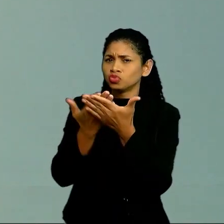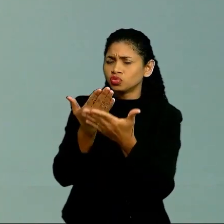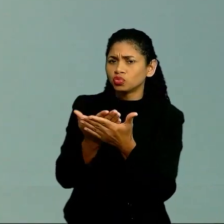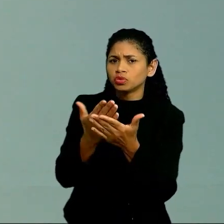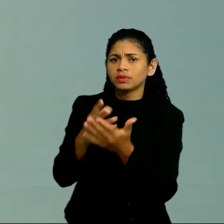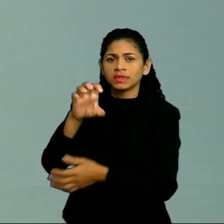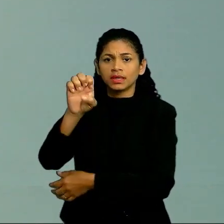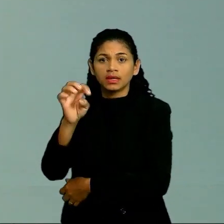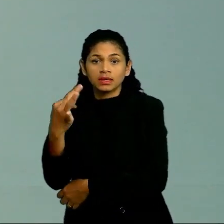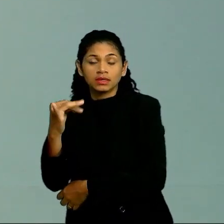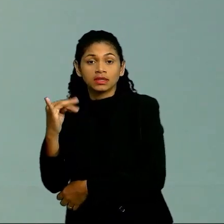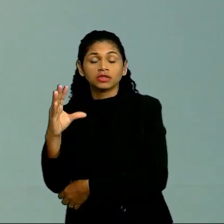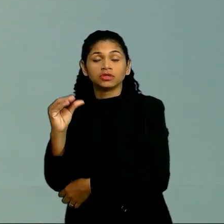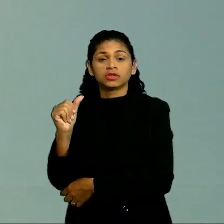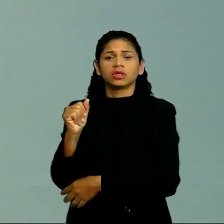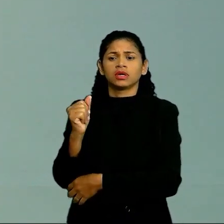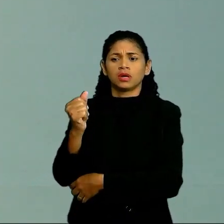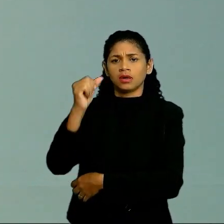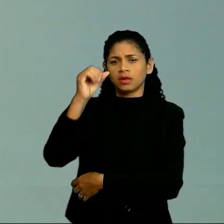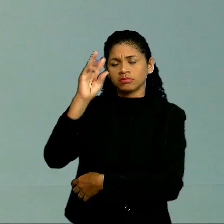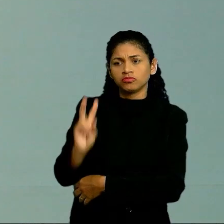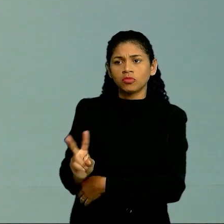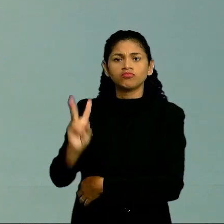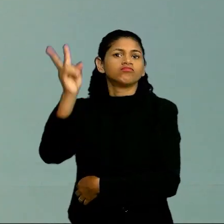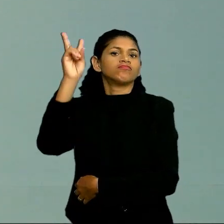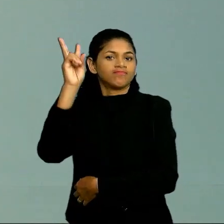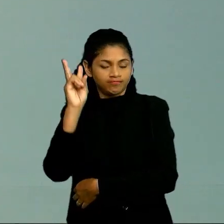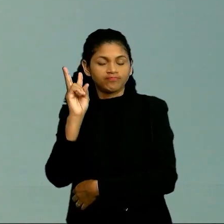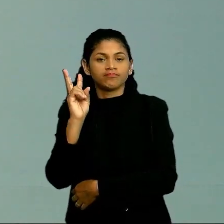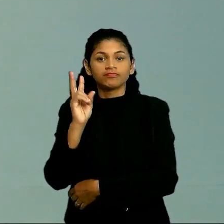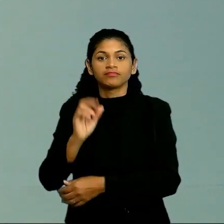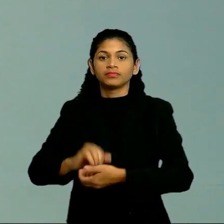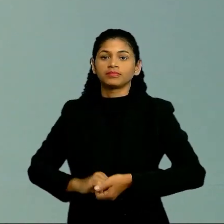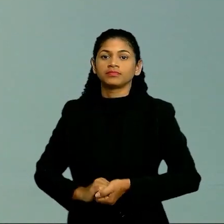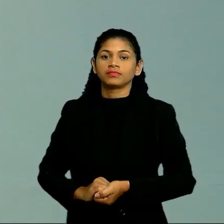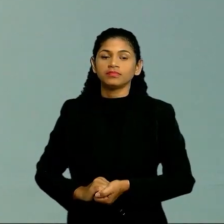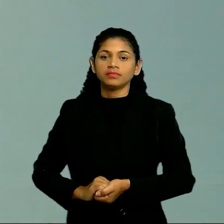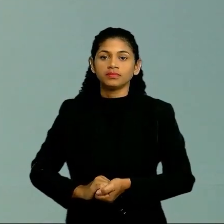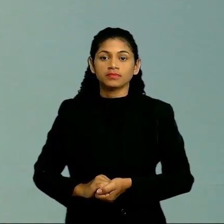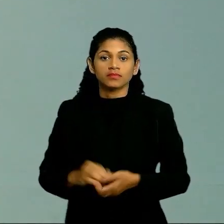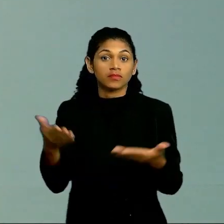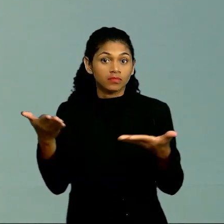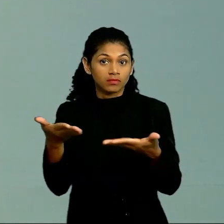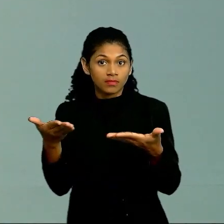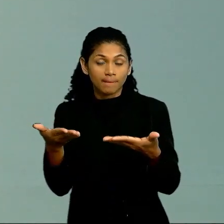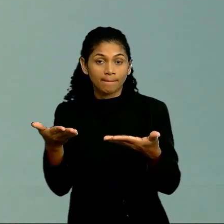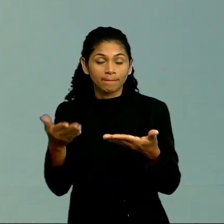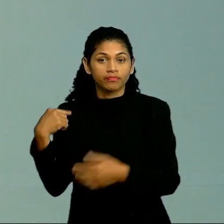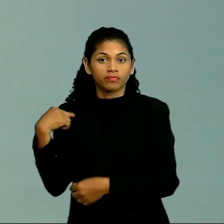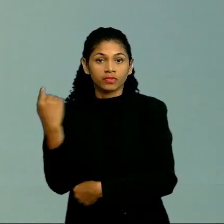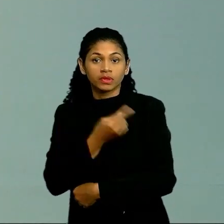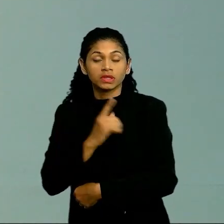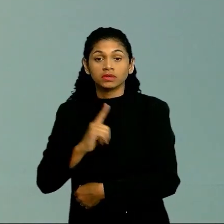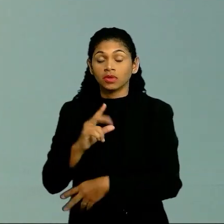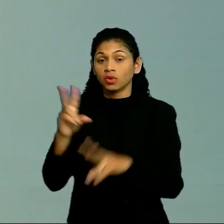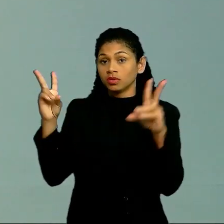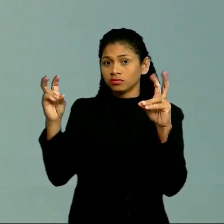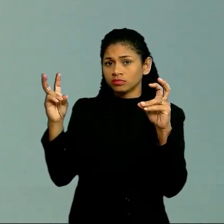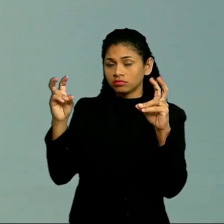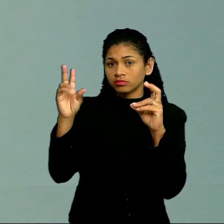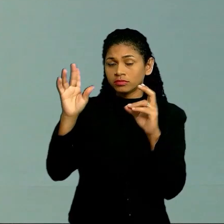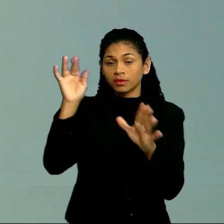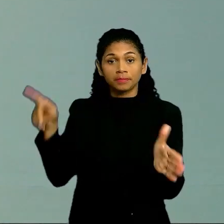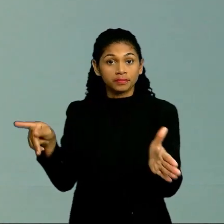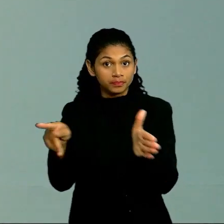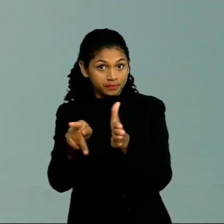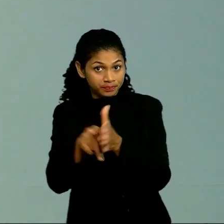da moral, das virtudes aristotélicas e assim por diante. Então, hoje nós temos um tema específico